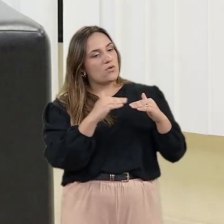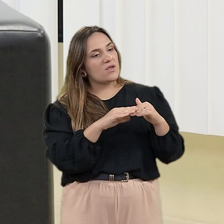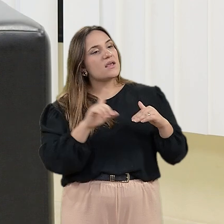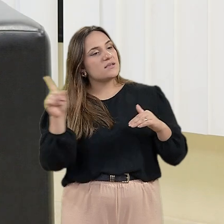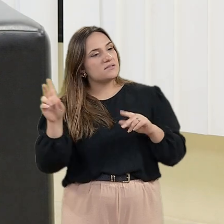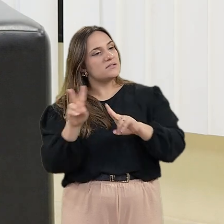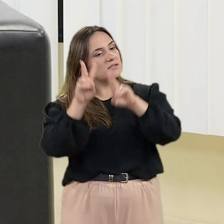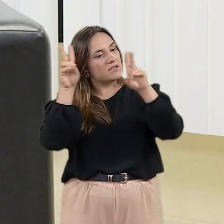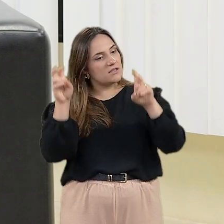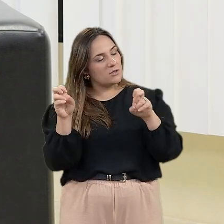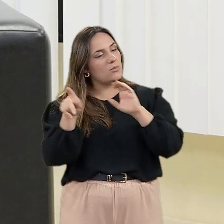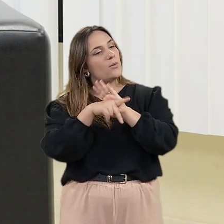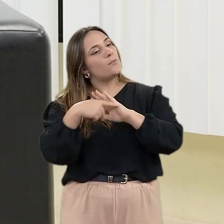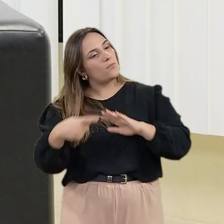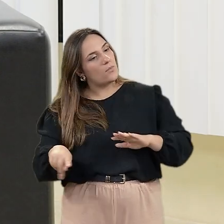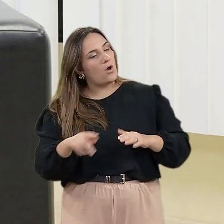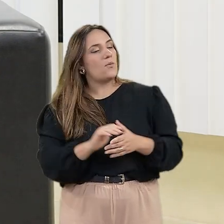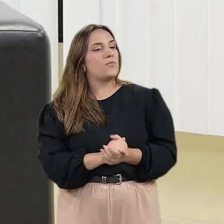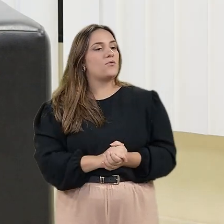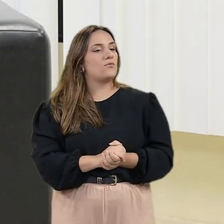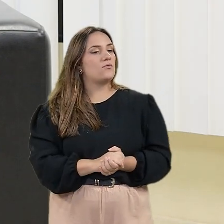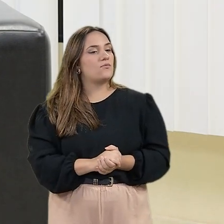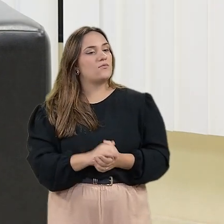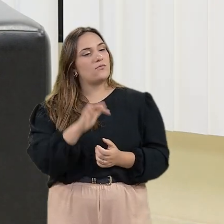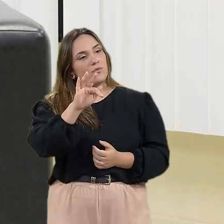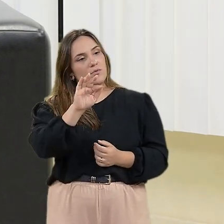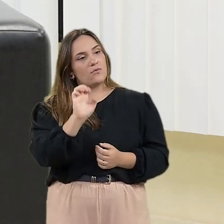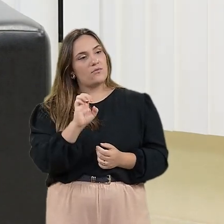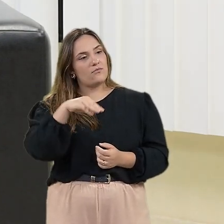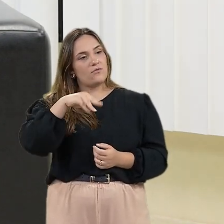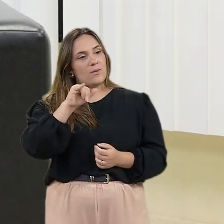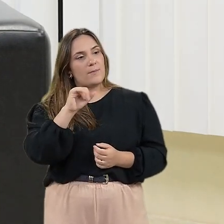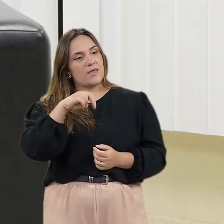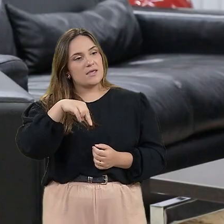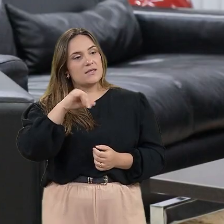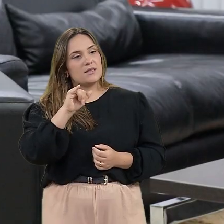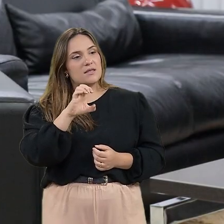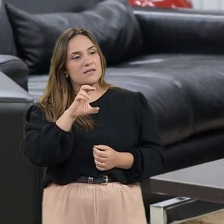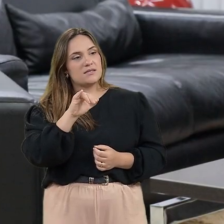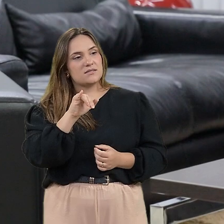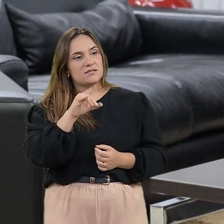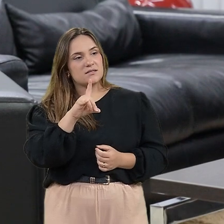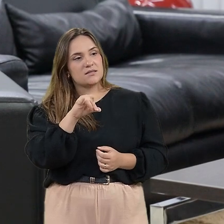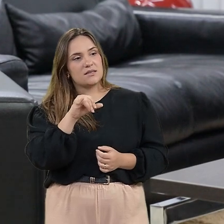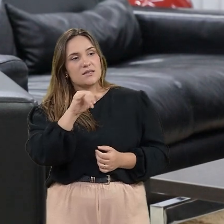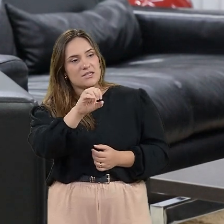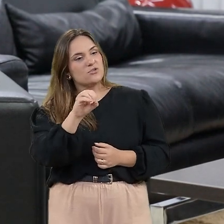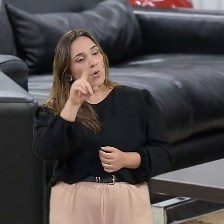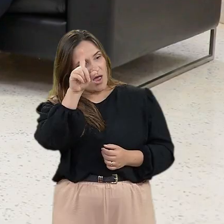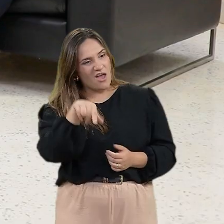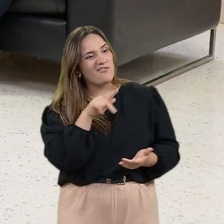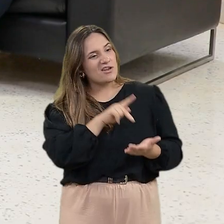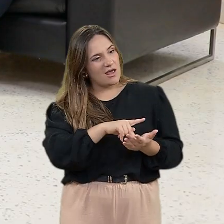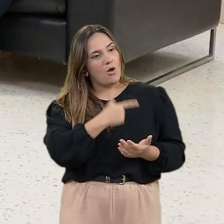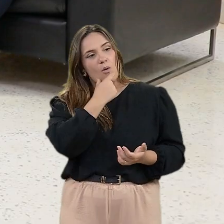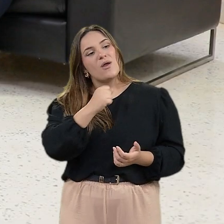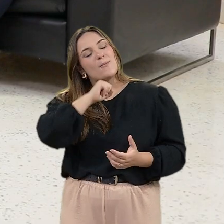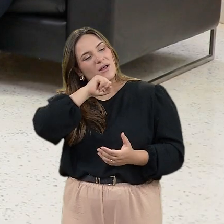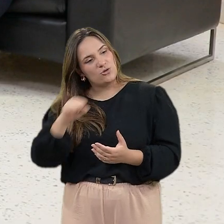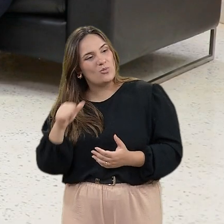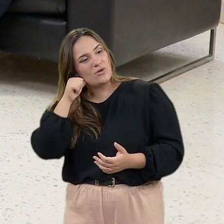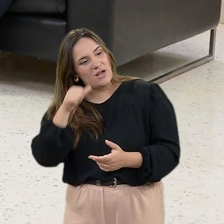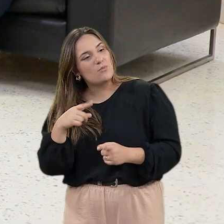que aquele caso foi de feminicídio ou não. E isso acaba abrindo uma